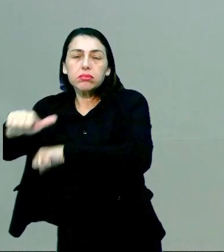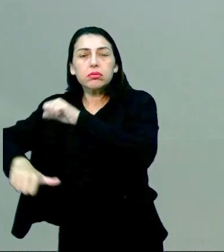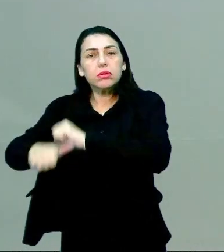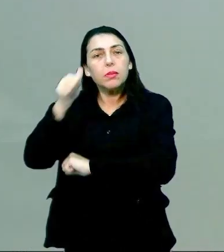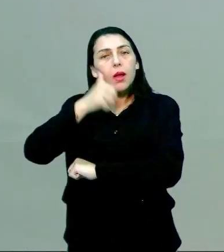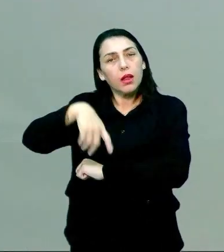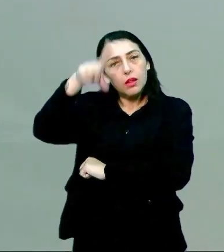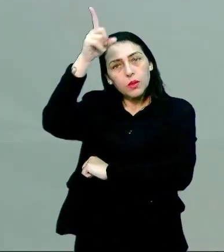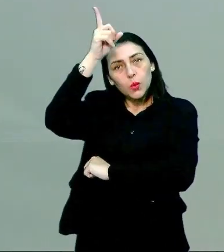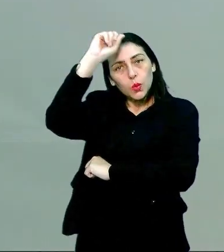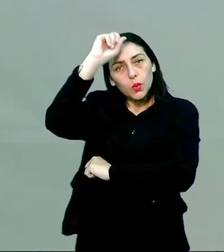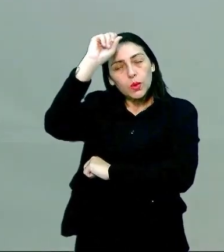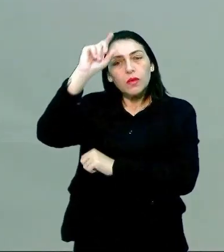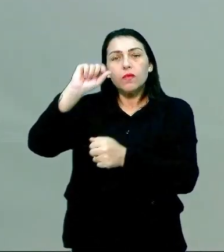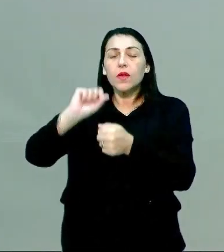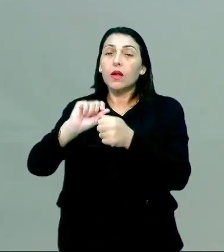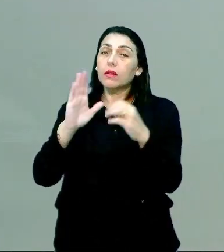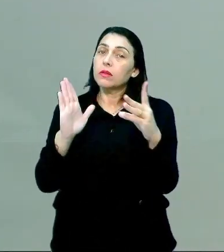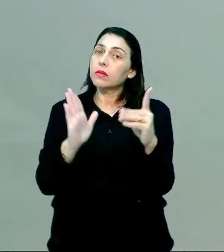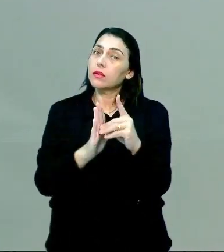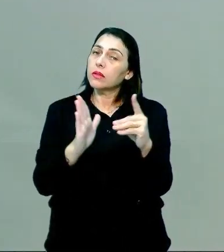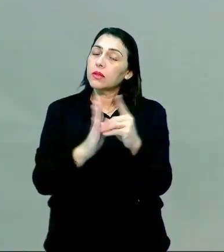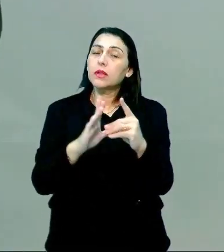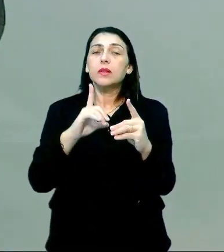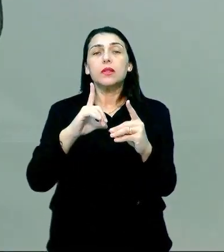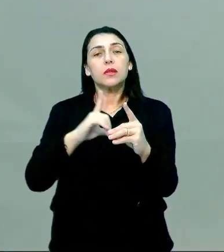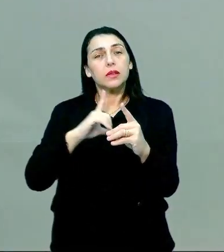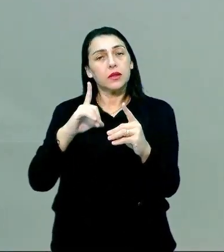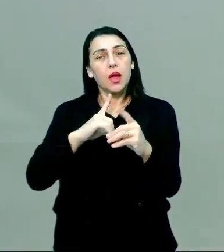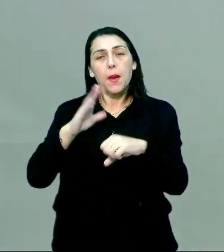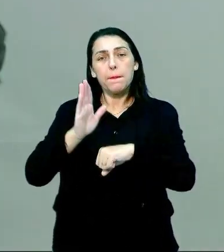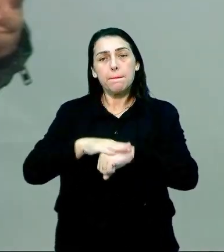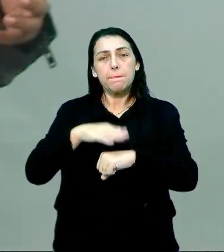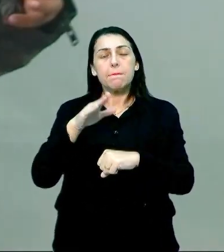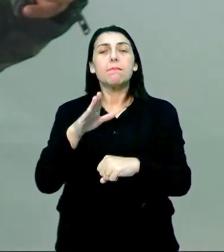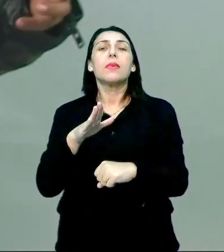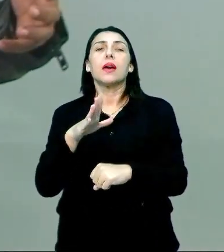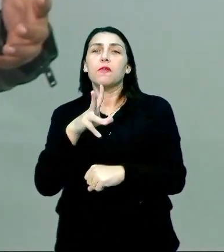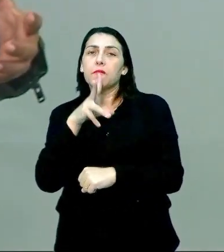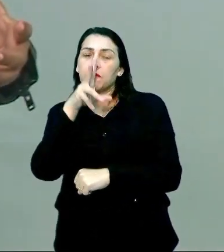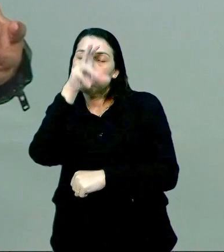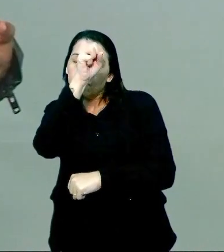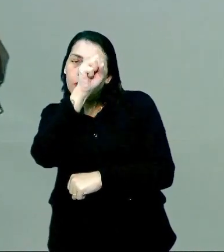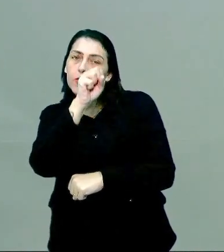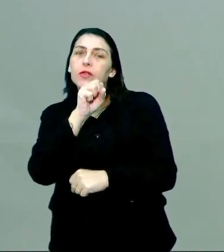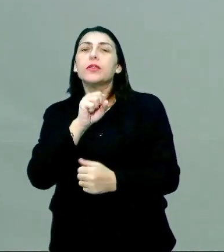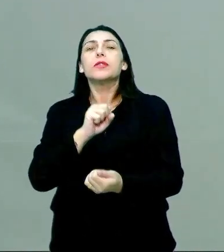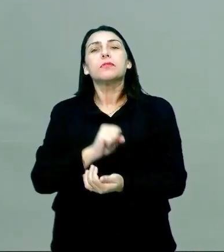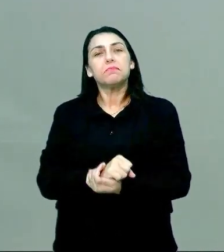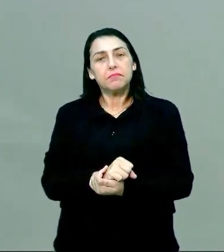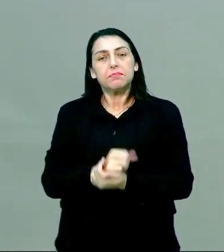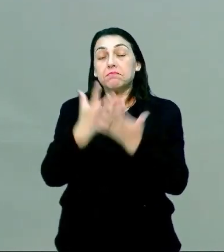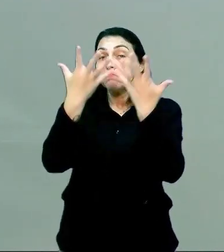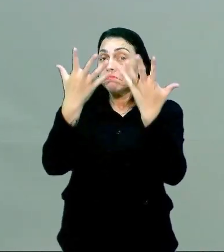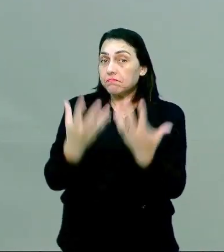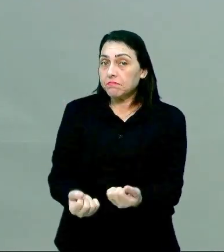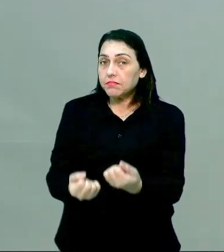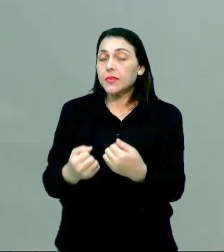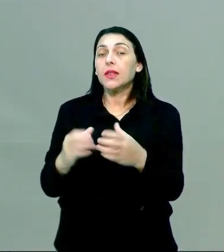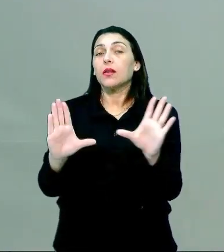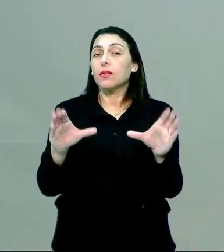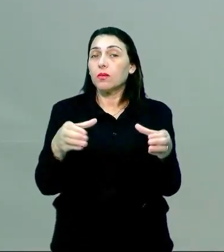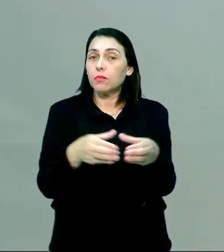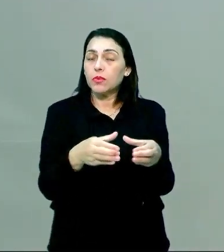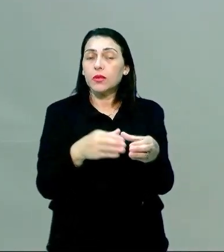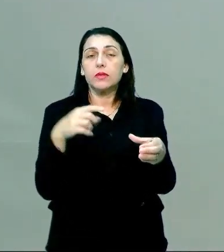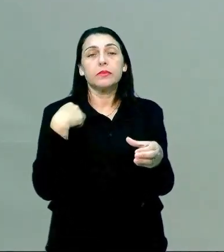Só que, no caso dos indígenas, tem esse ritual um pouco mais expressivo, tem essa acolhida um pouco mais aceita ali naquela comunidade.